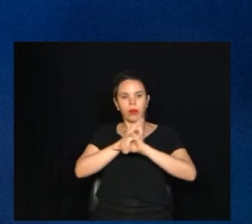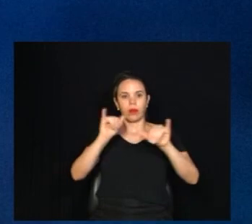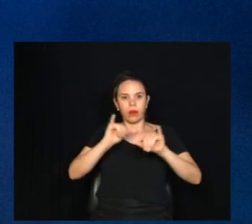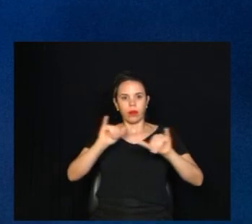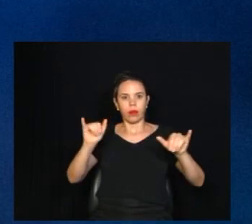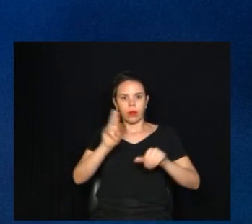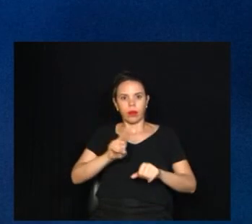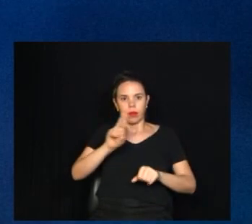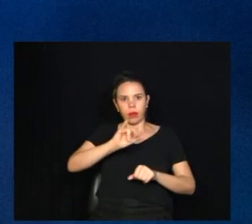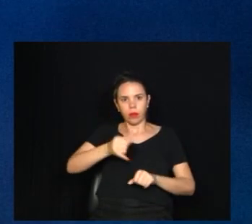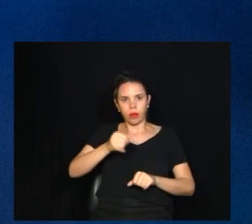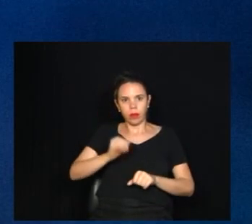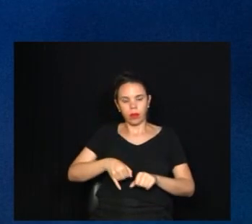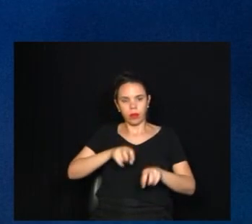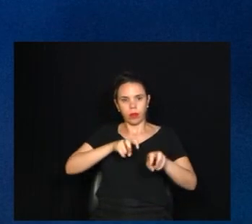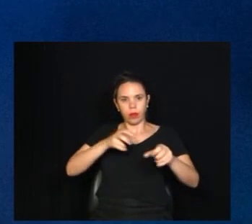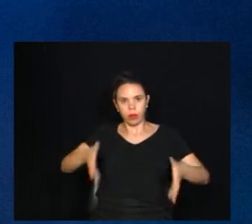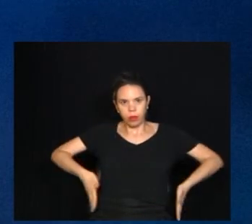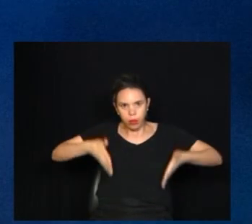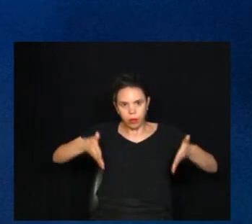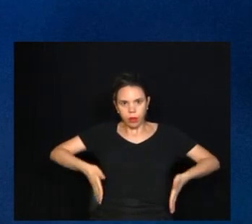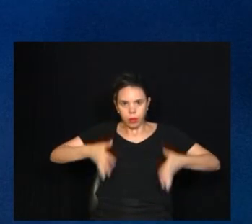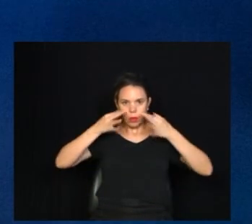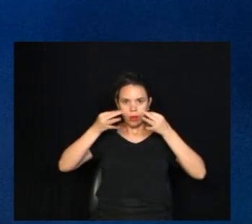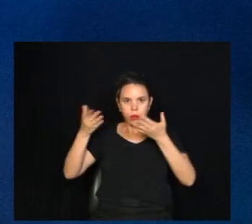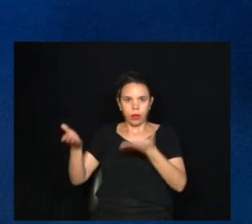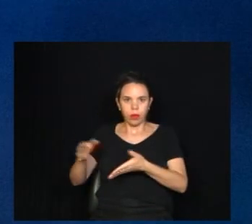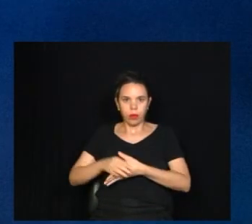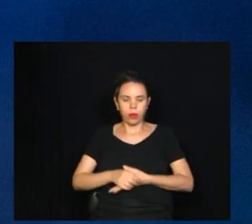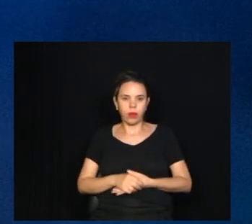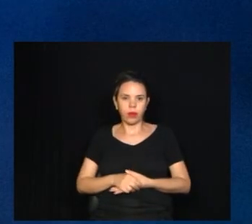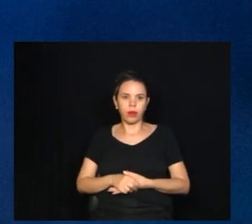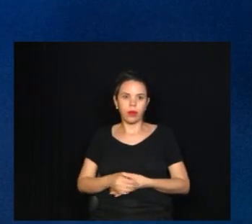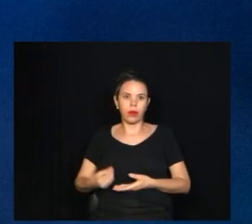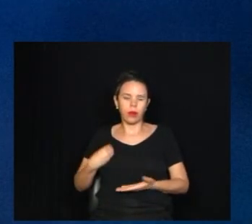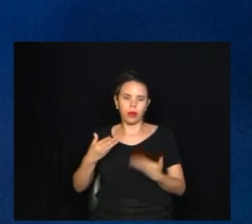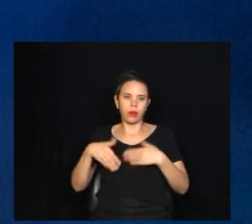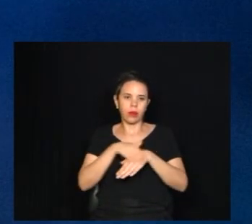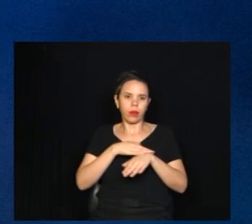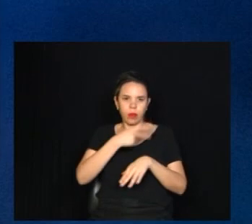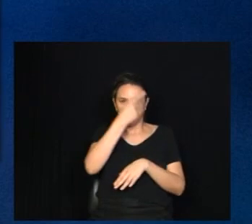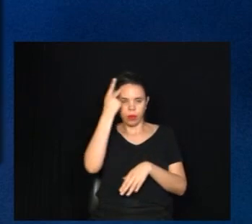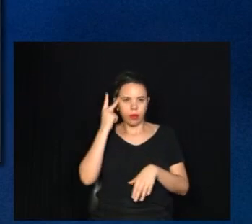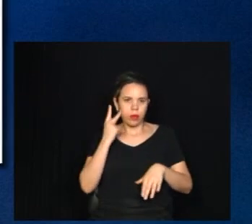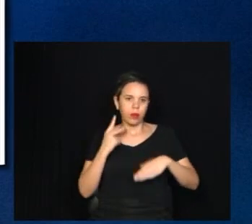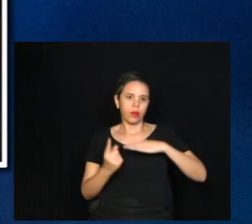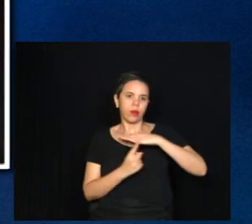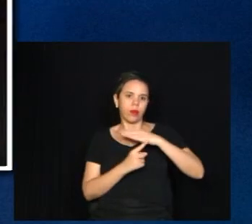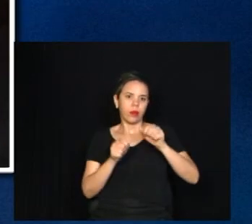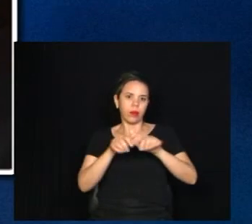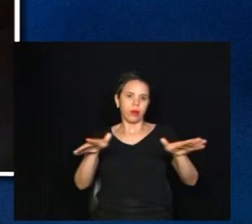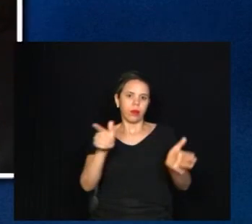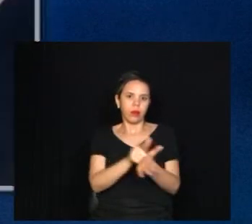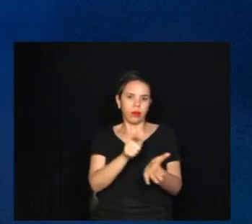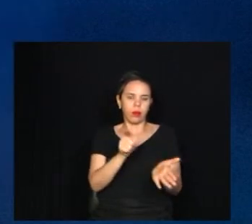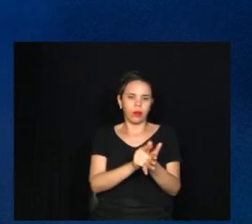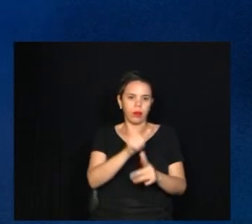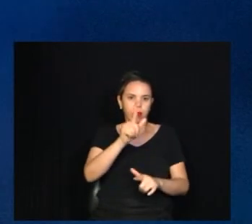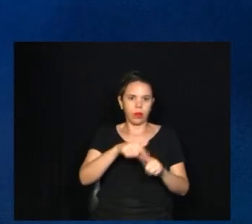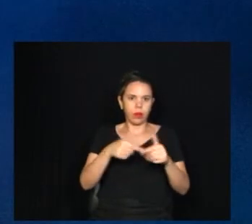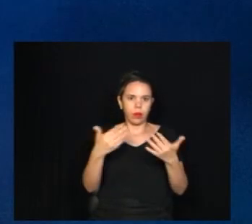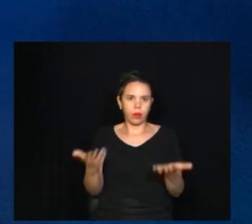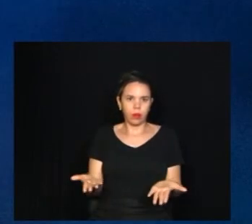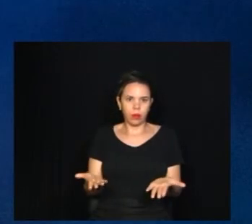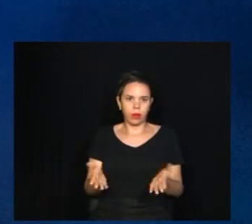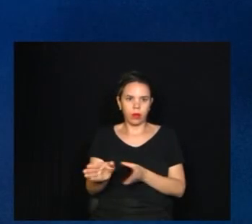e utilizando cadeiras de rodas para chamar a atenção. Elas estão conversando com os clientes e distribuindo um material